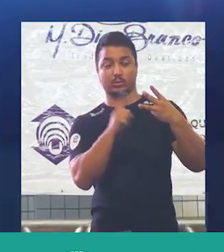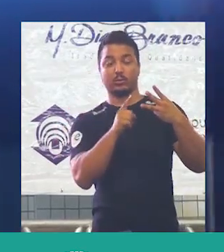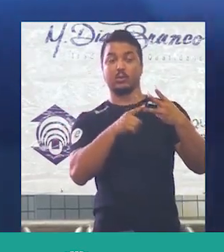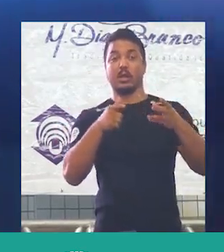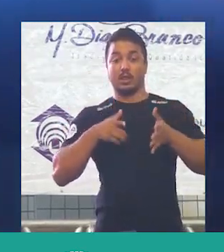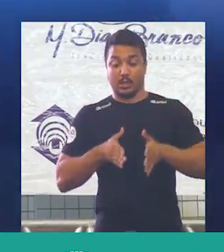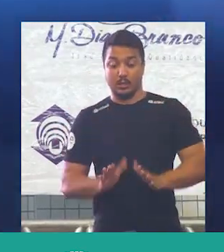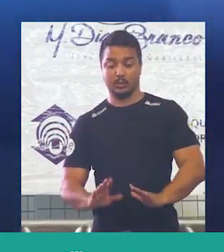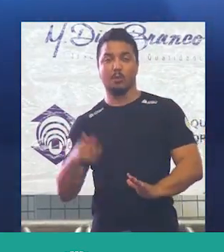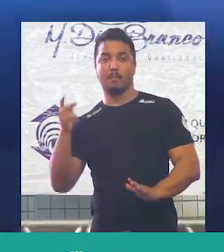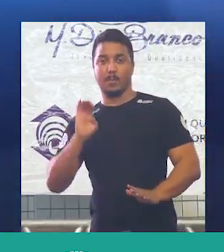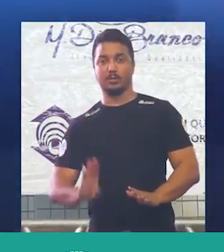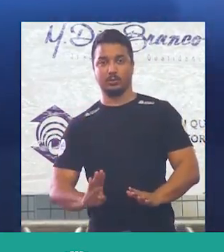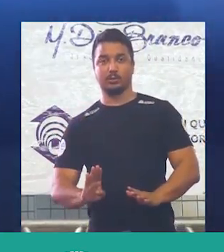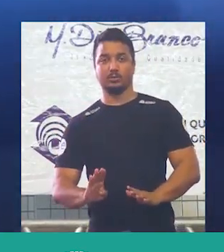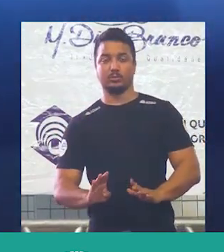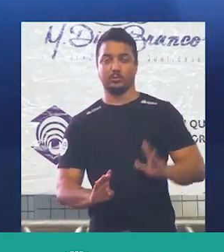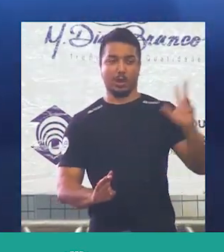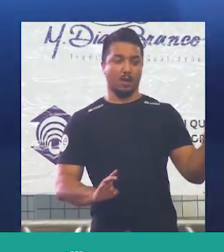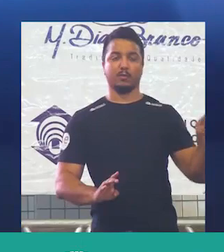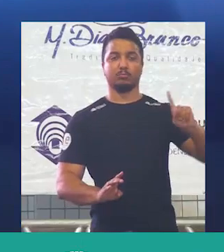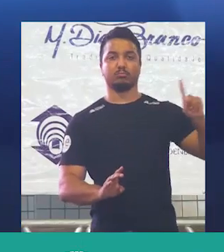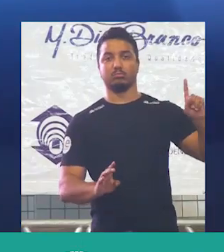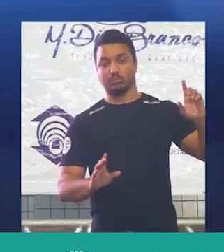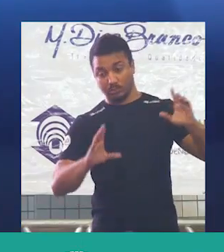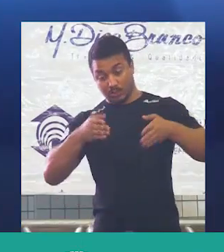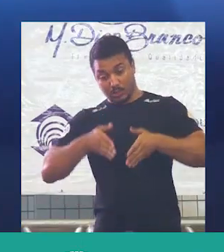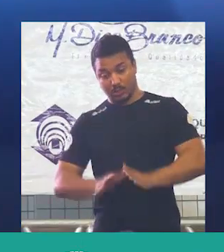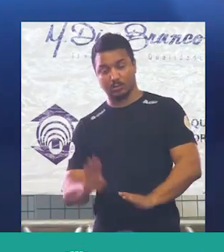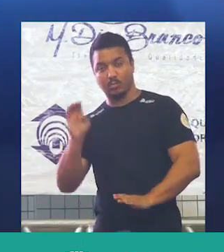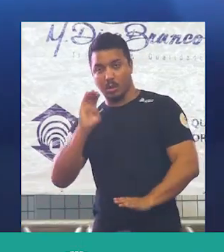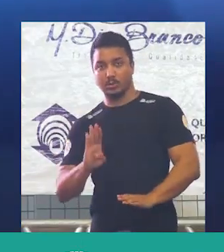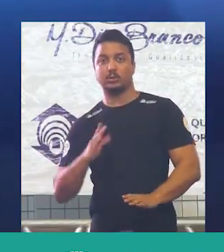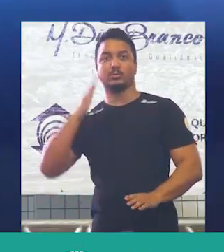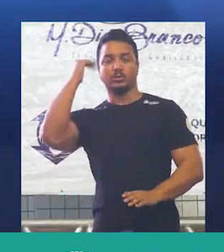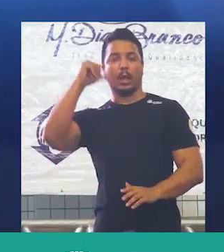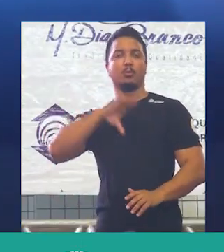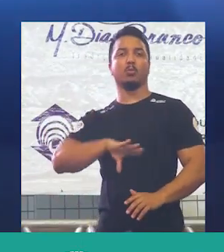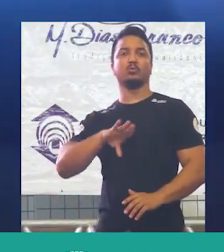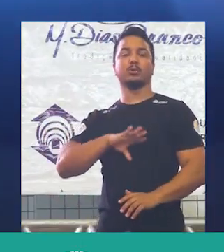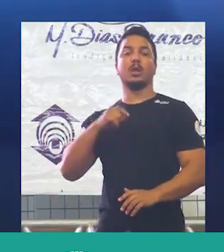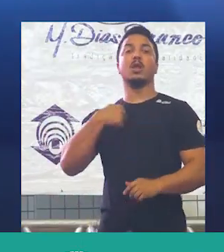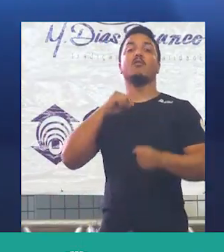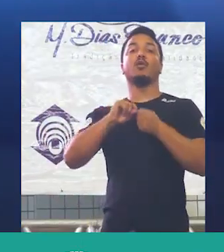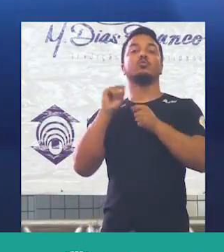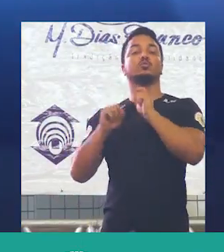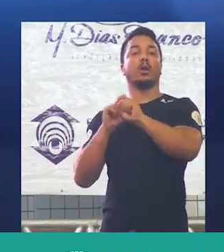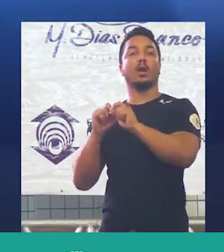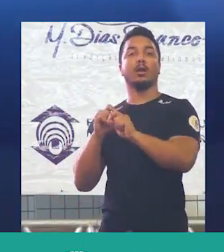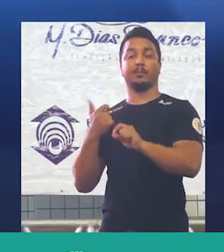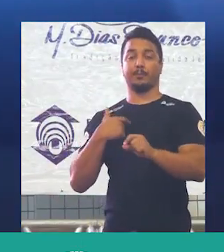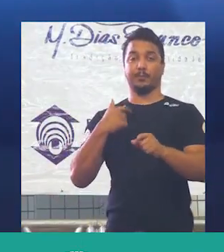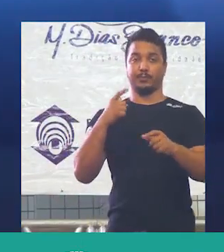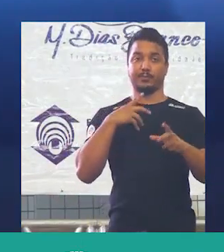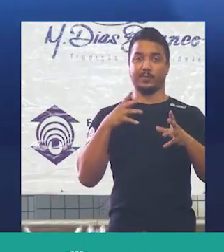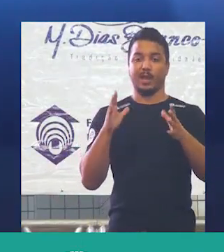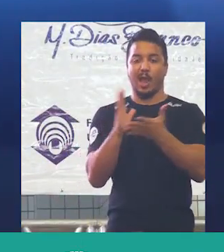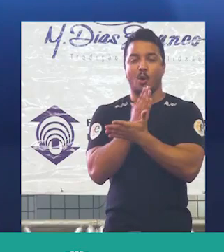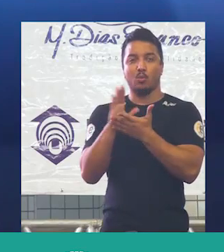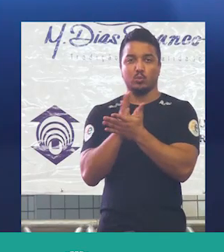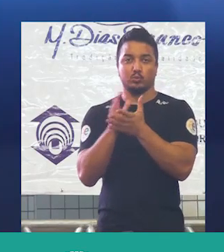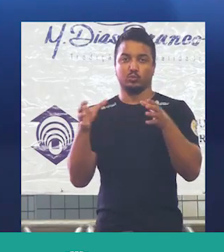os nascidos no Brasil, então esses já sabiam falar português. O que eu fazia? Eu pegava